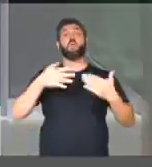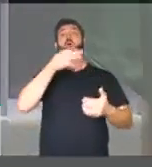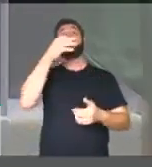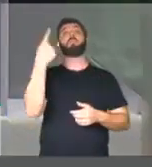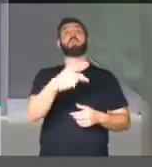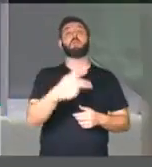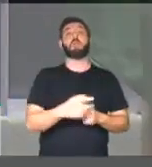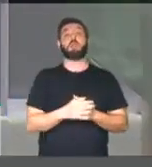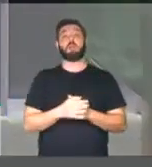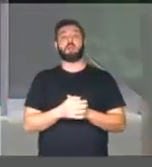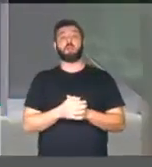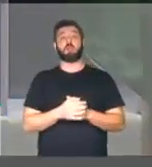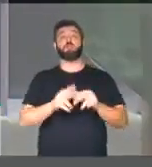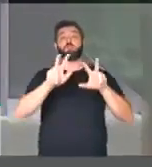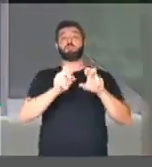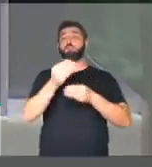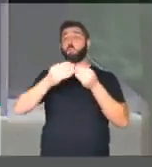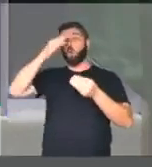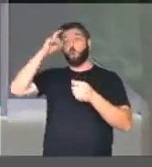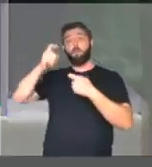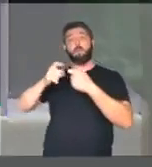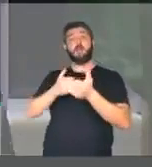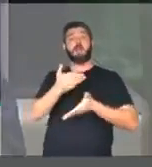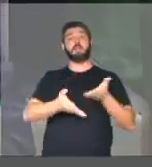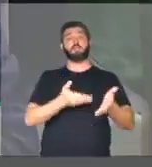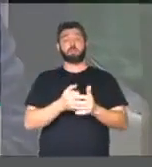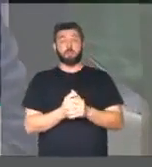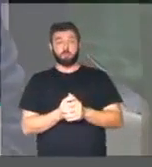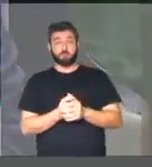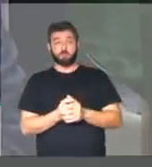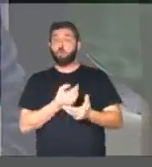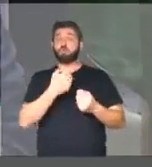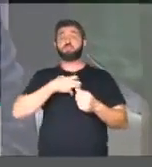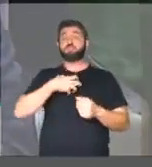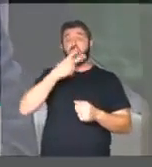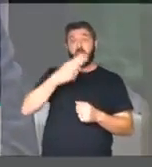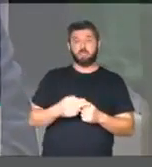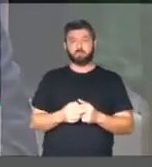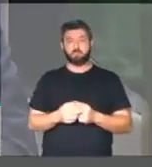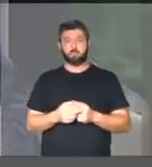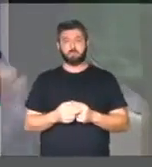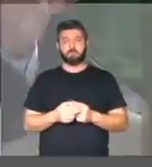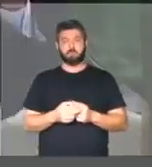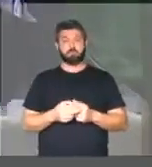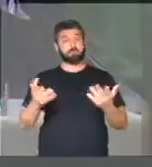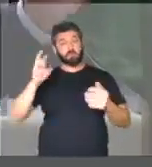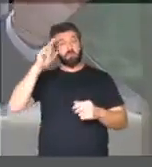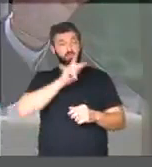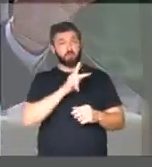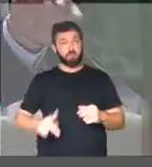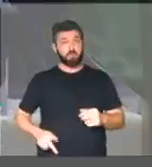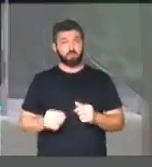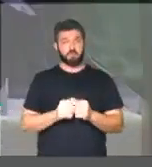opinião sobre o atendimento destes profissionais. Portanto, senhor presidente,